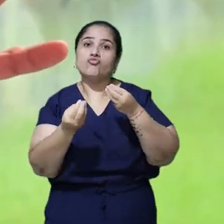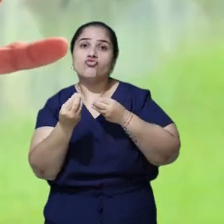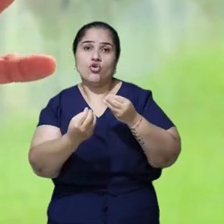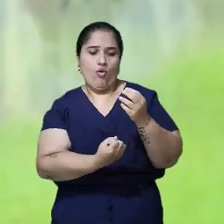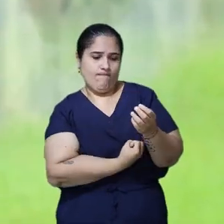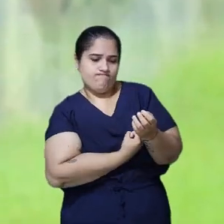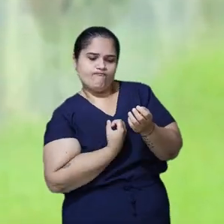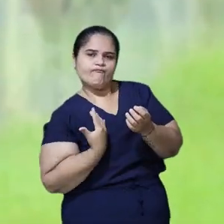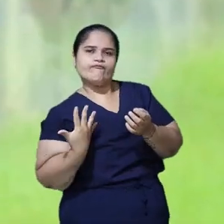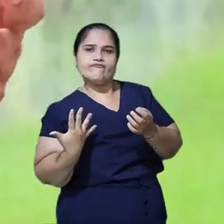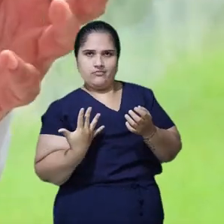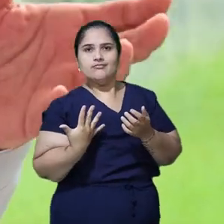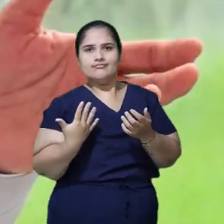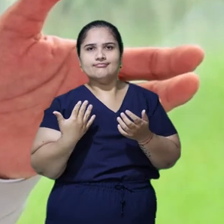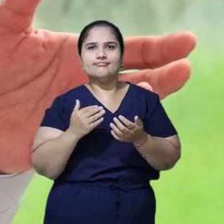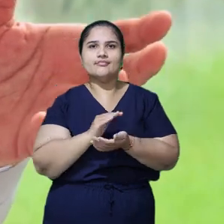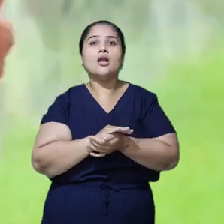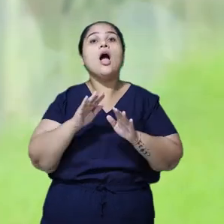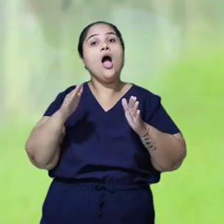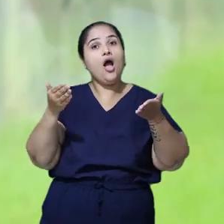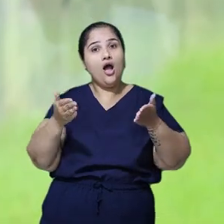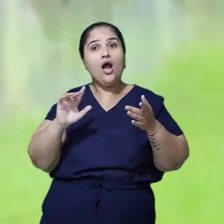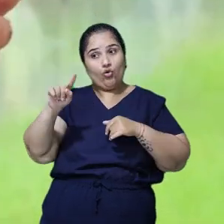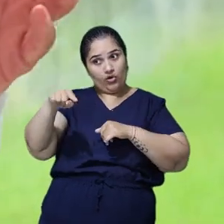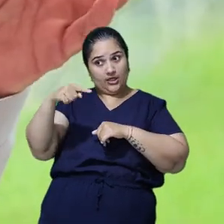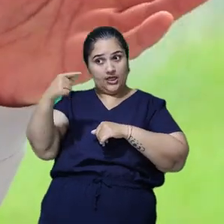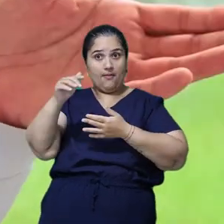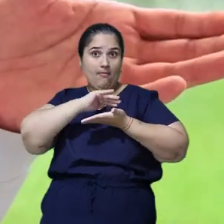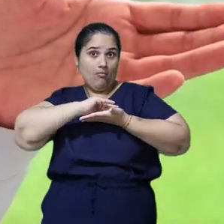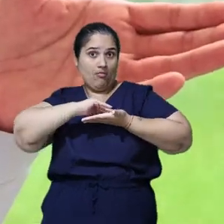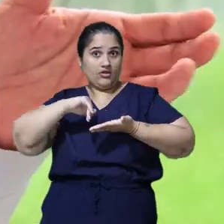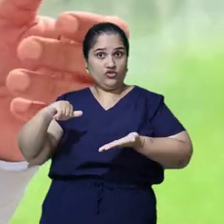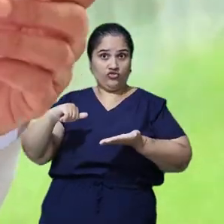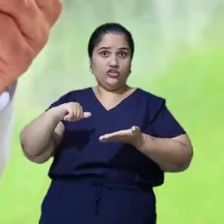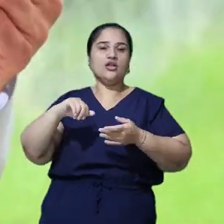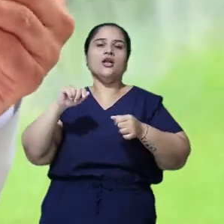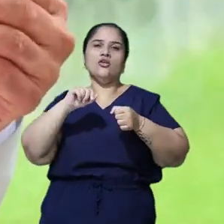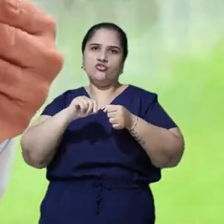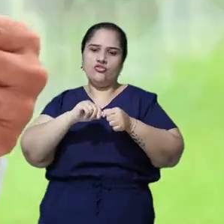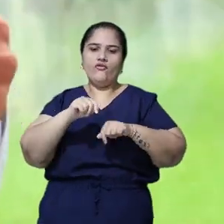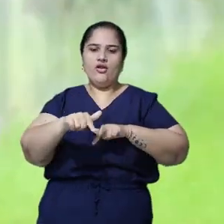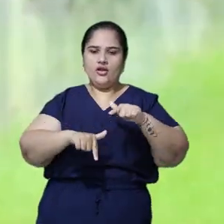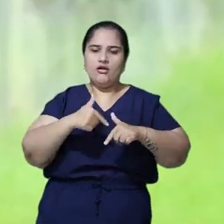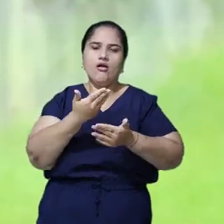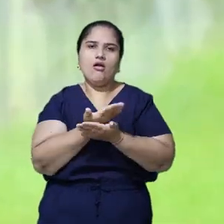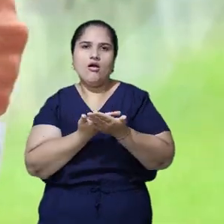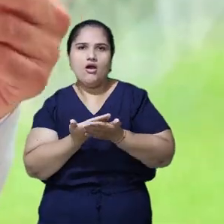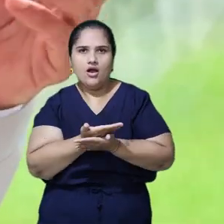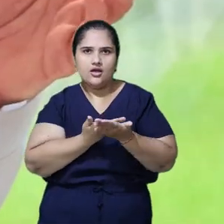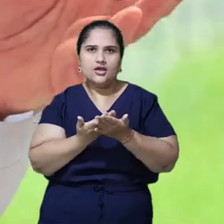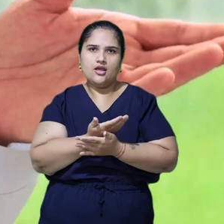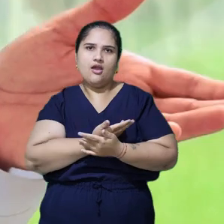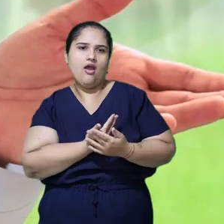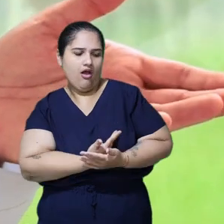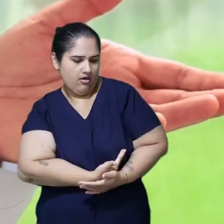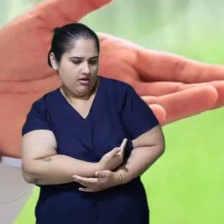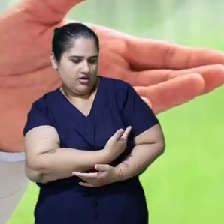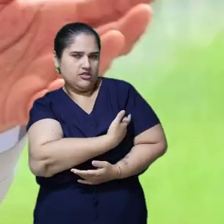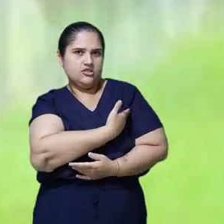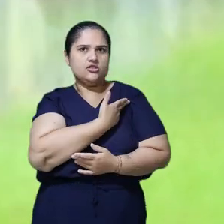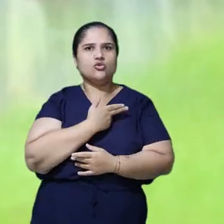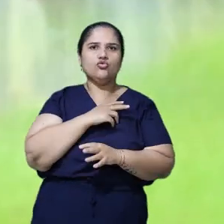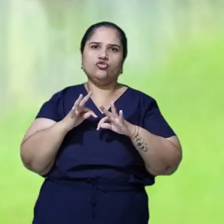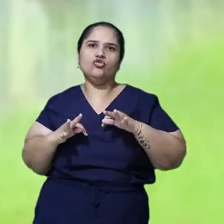Então, agora, depois de retirada, né, de feita a quimioterapia neoadjuvante, a cirurgia preservadora e o